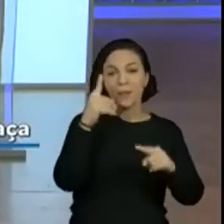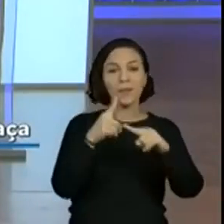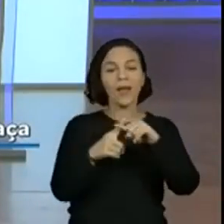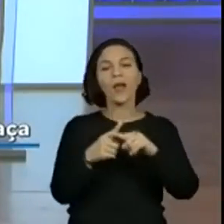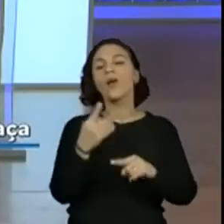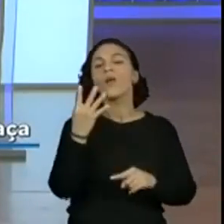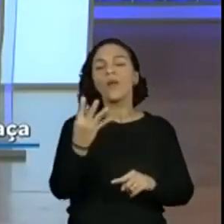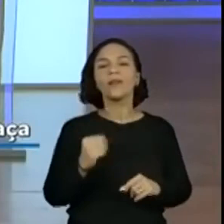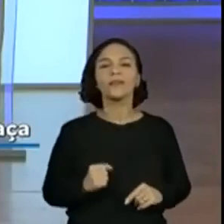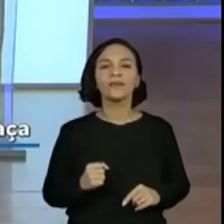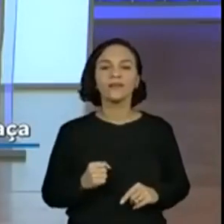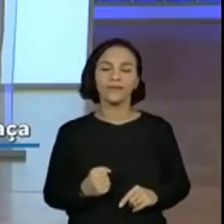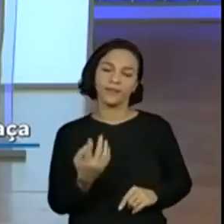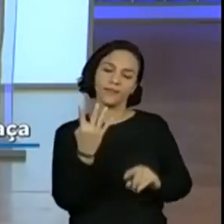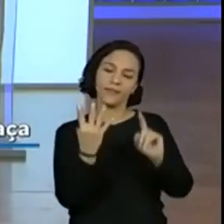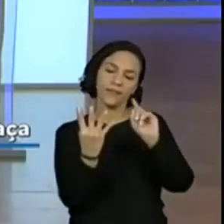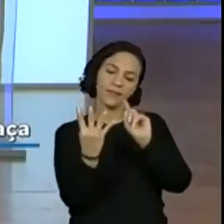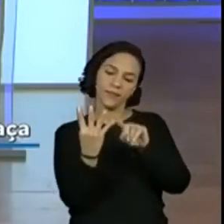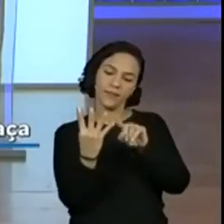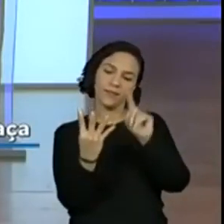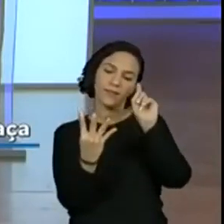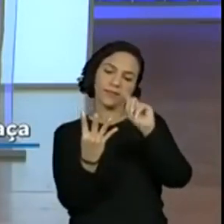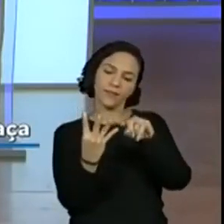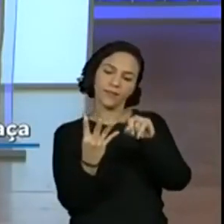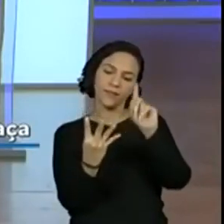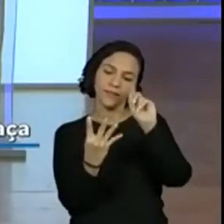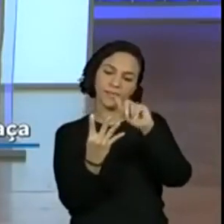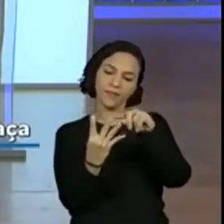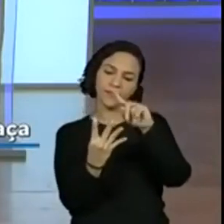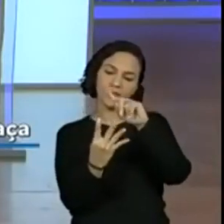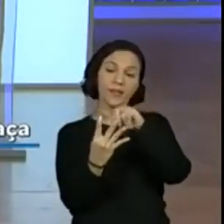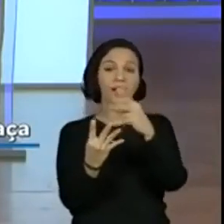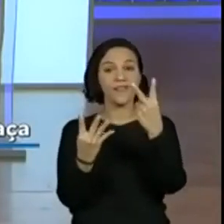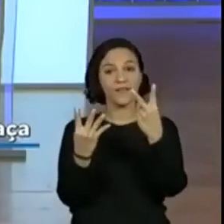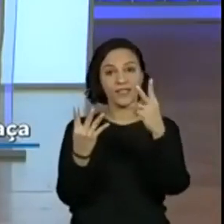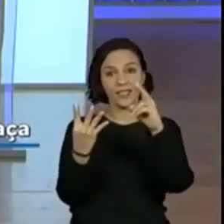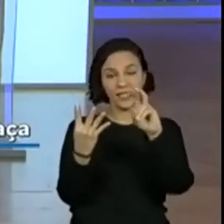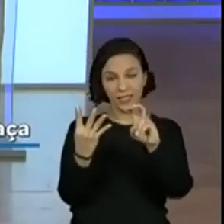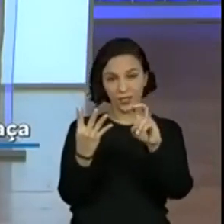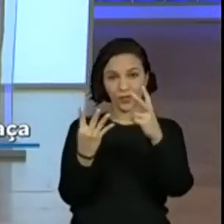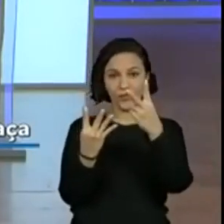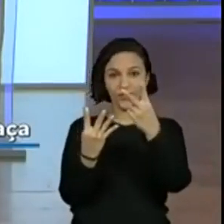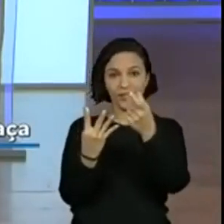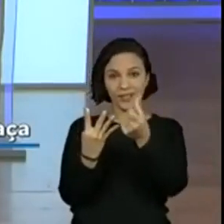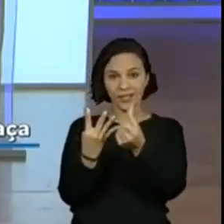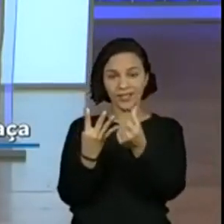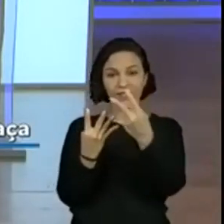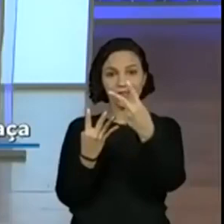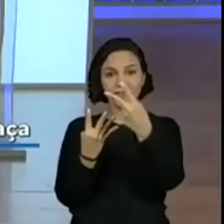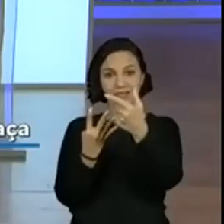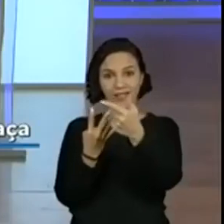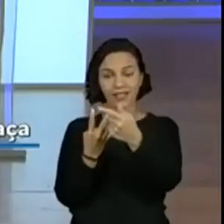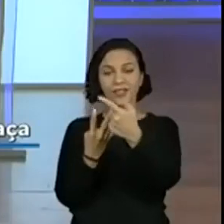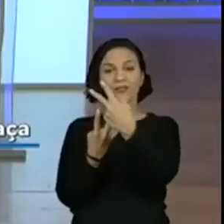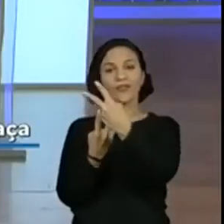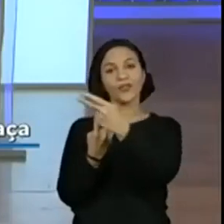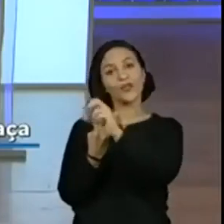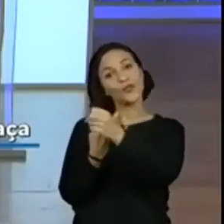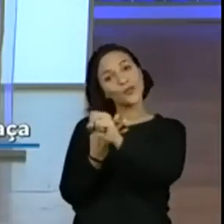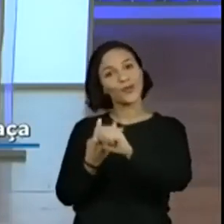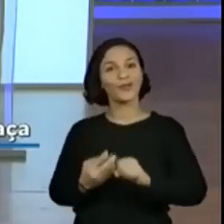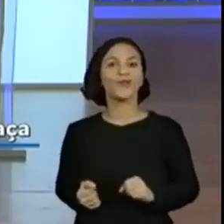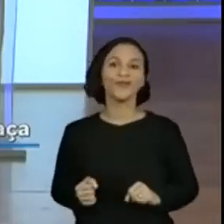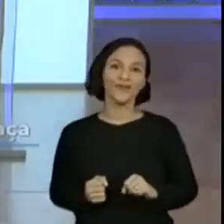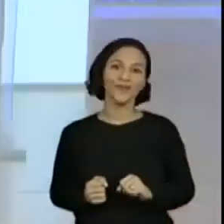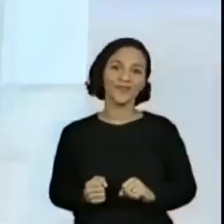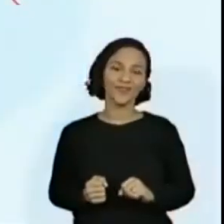nos dedinhos. Perfeito. E aí? 24, 25, 26, 27, 28. Então, tem 28. 28.